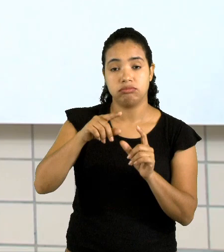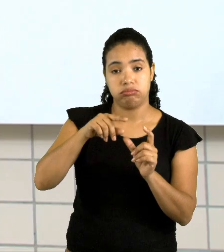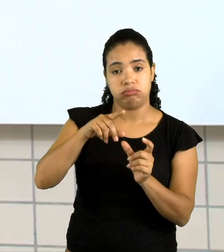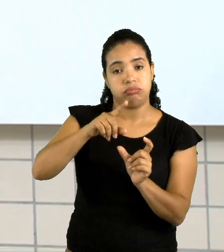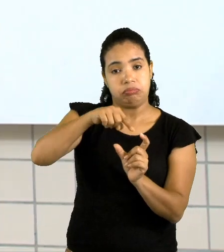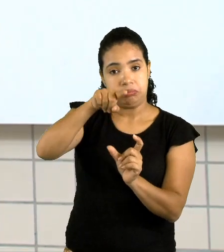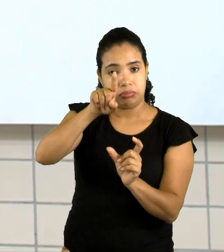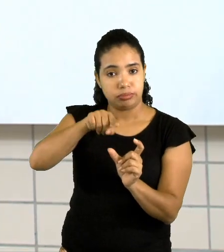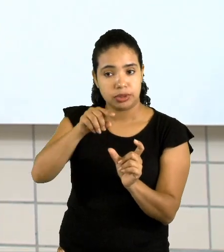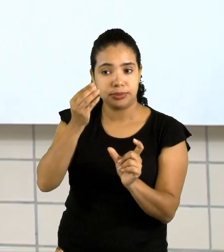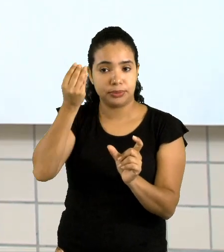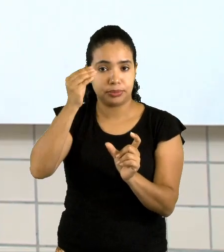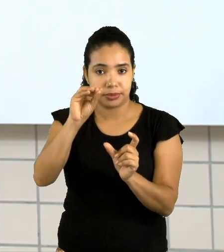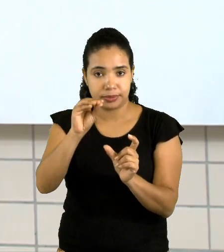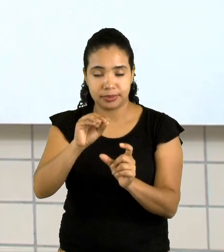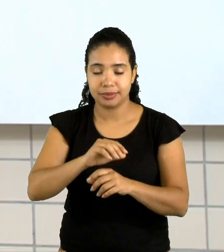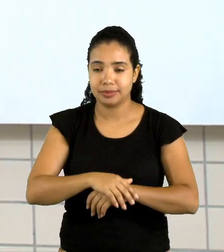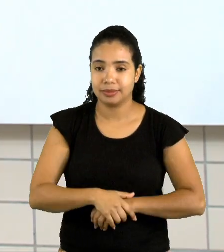Tem